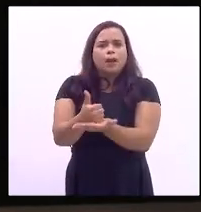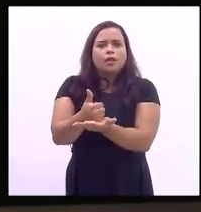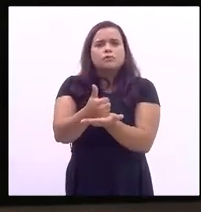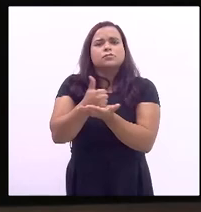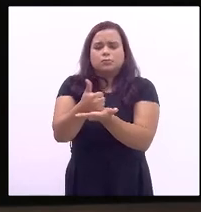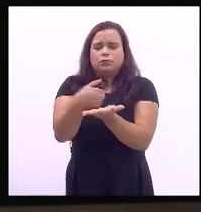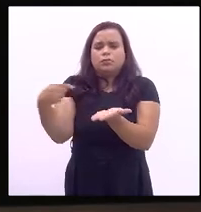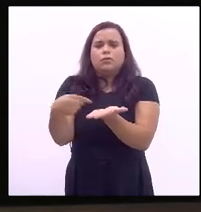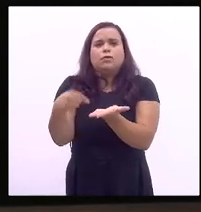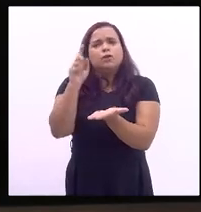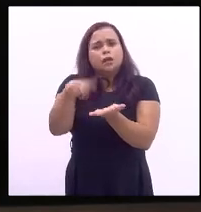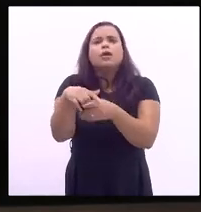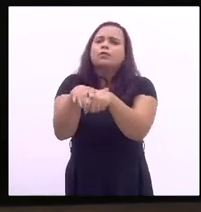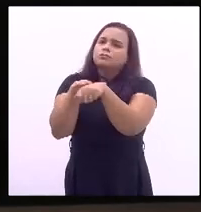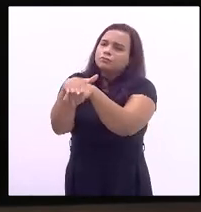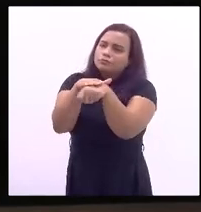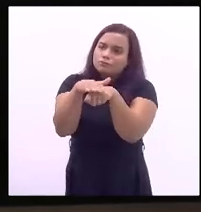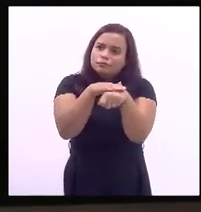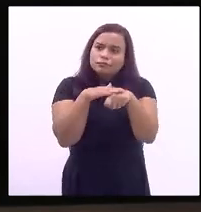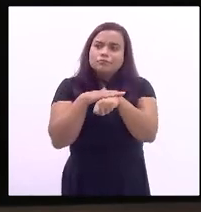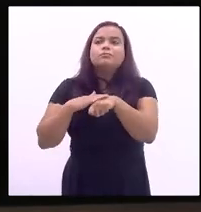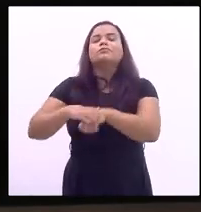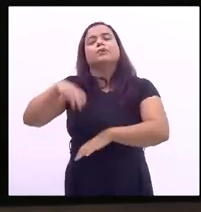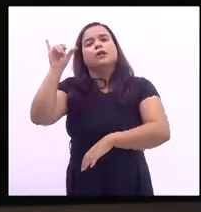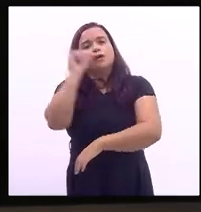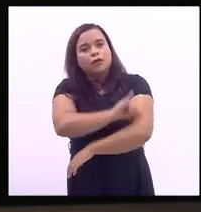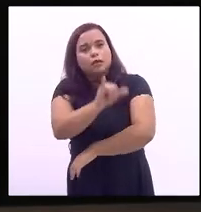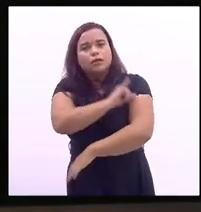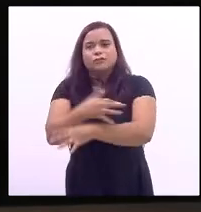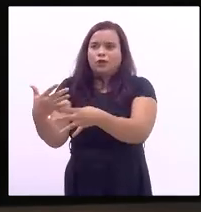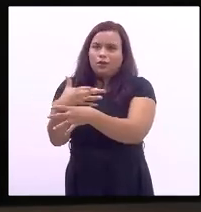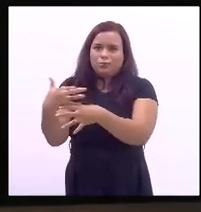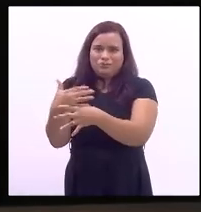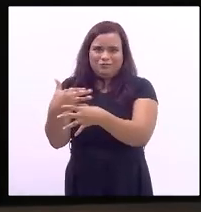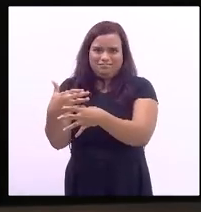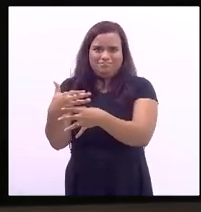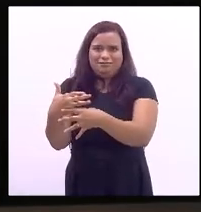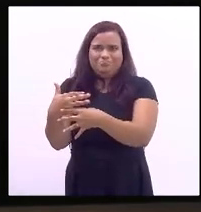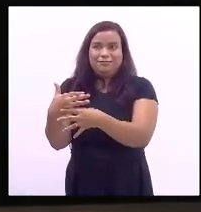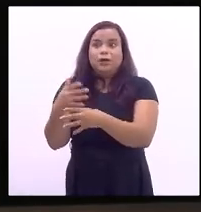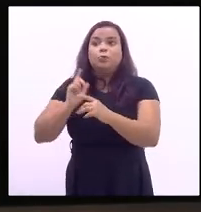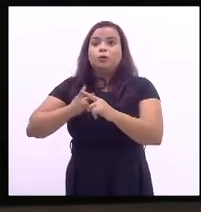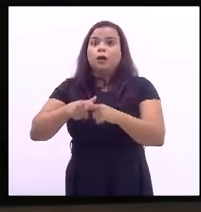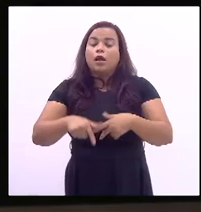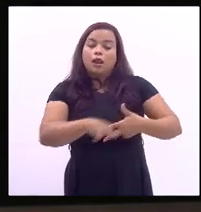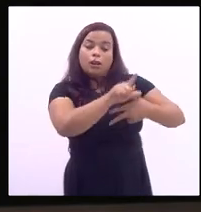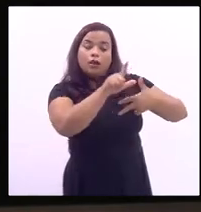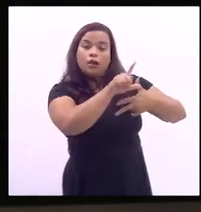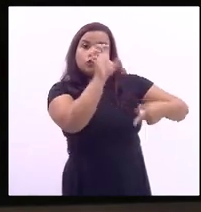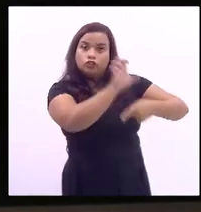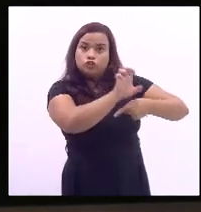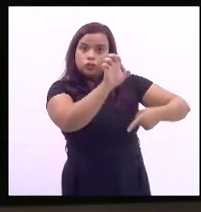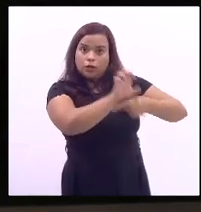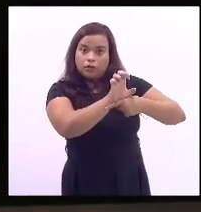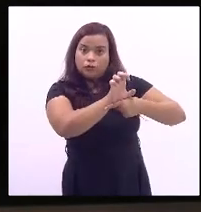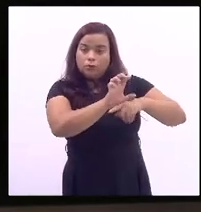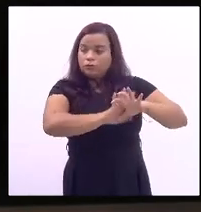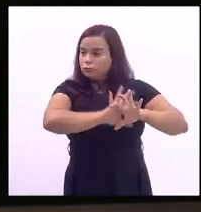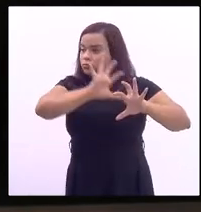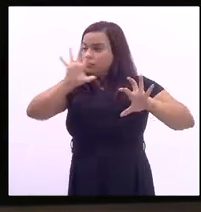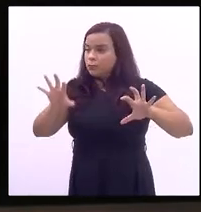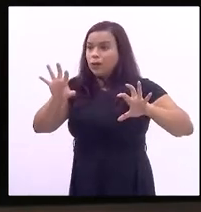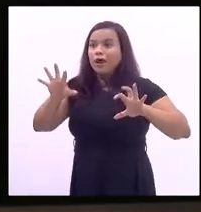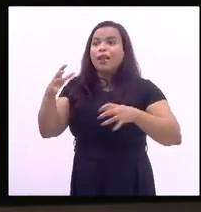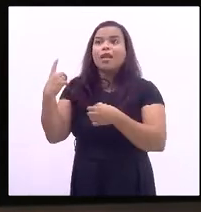diálogo com a cidade do Rio de Janeiro porque uma coisa é a legislação estadual e outra coisa